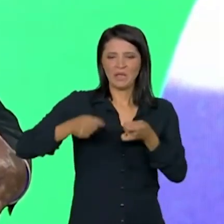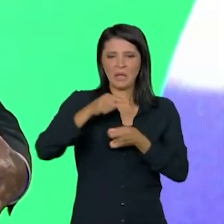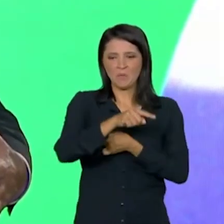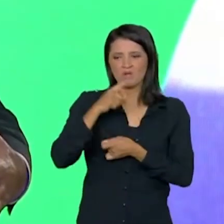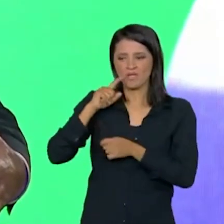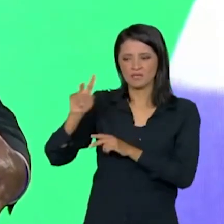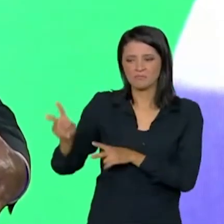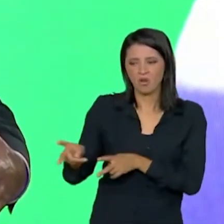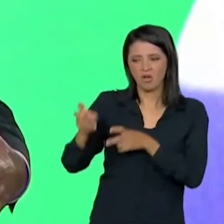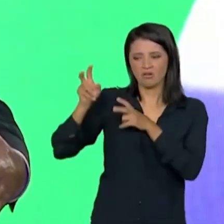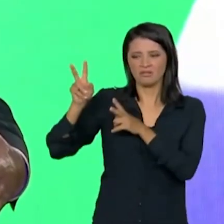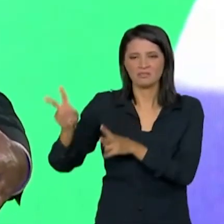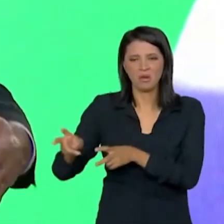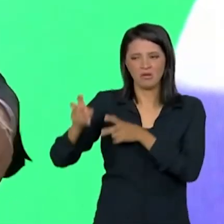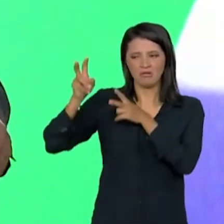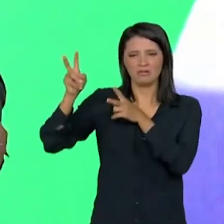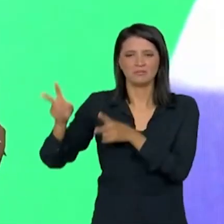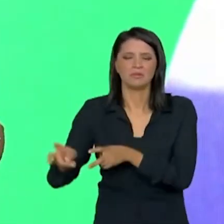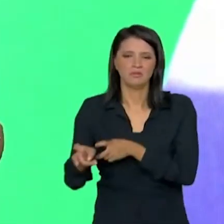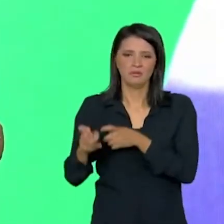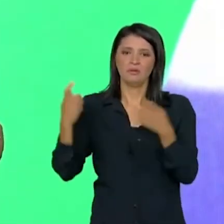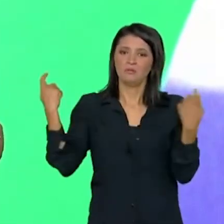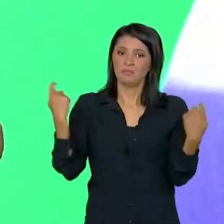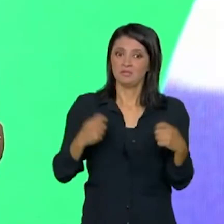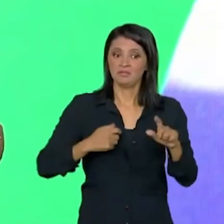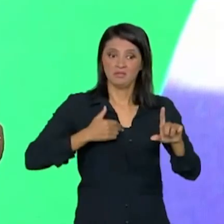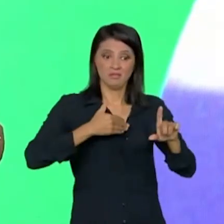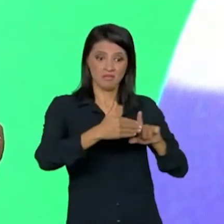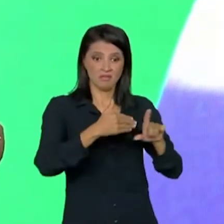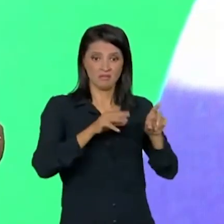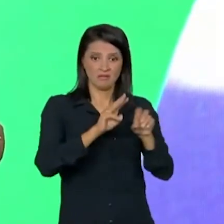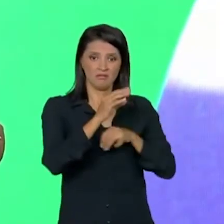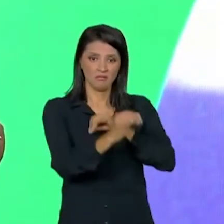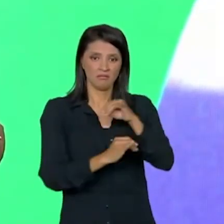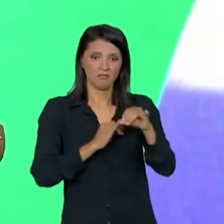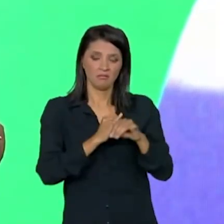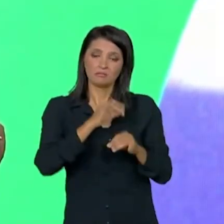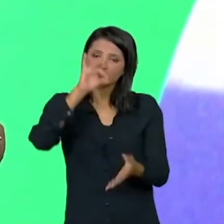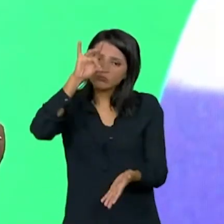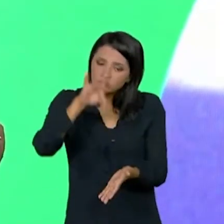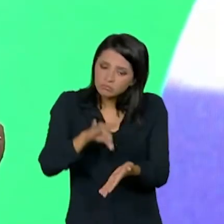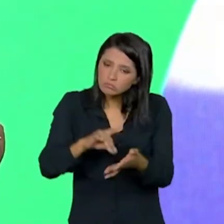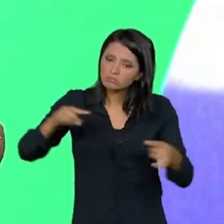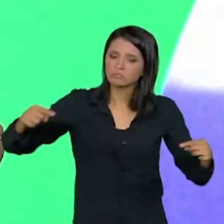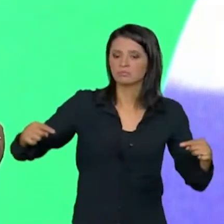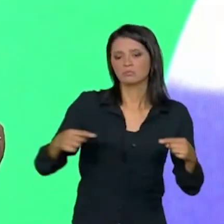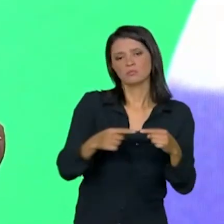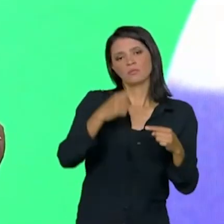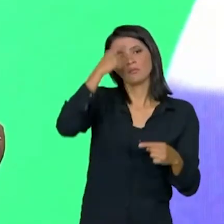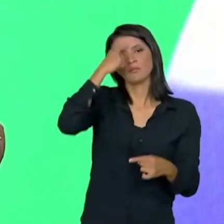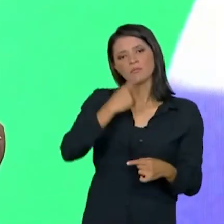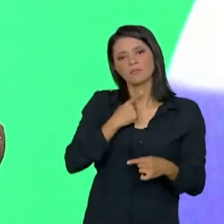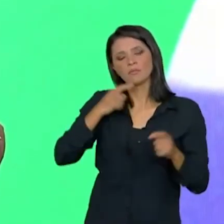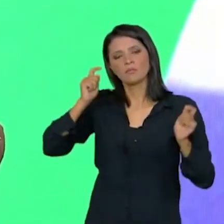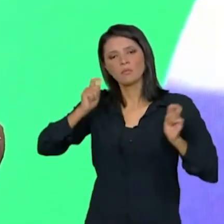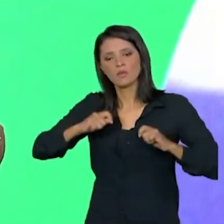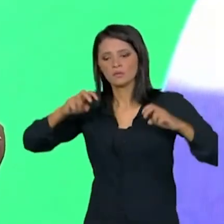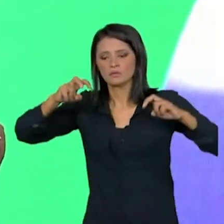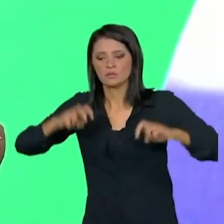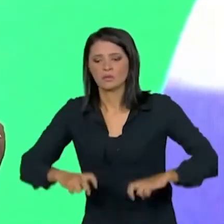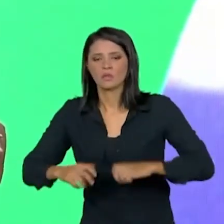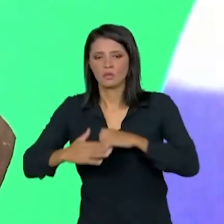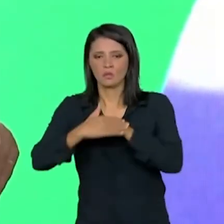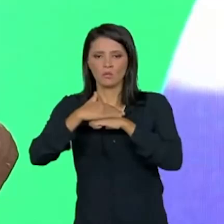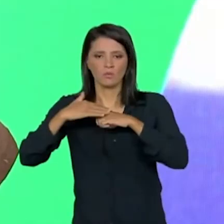explorador. É preciso que essas plataformas também cheguem no real e possa sentar para conversar,